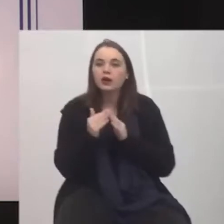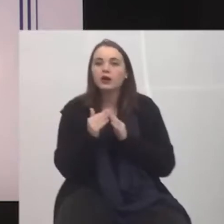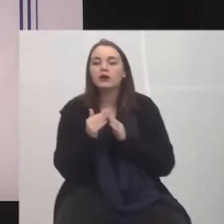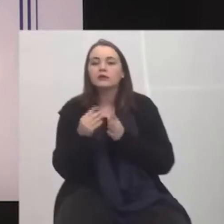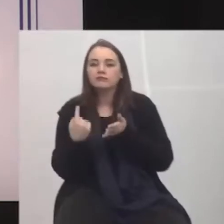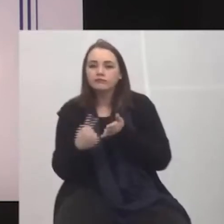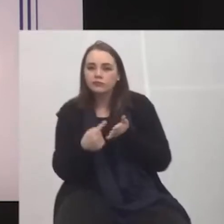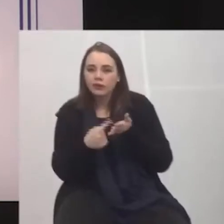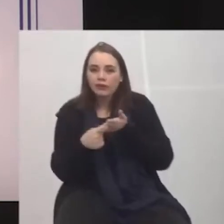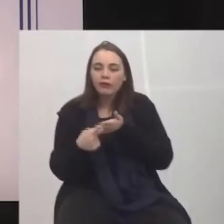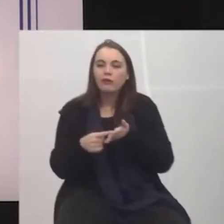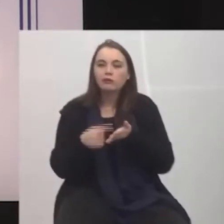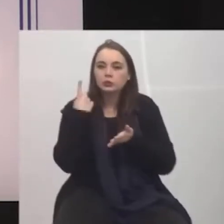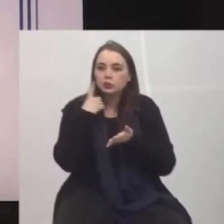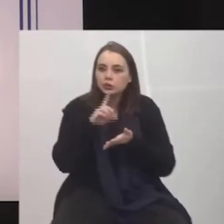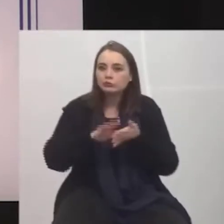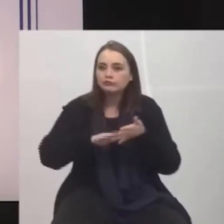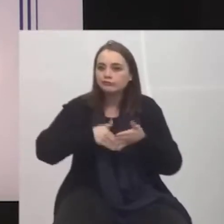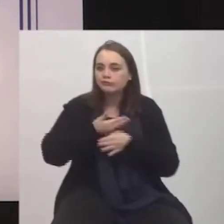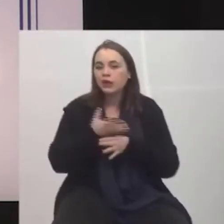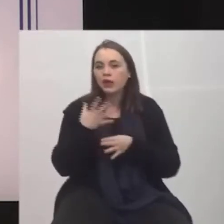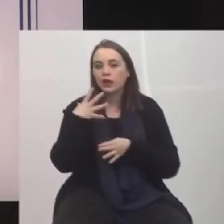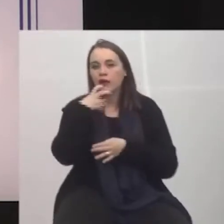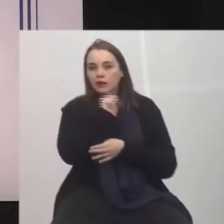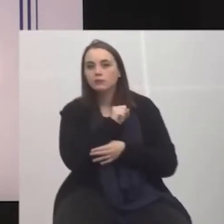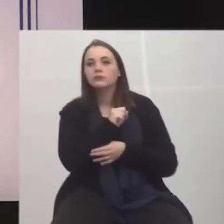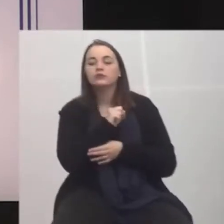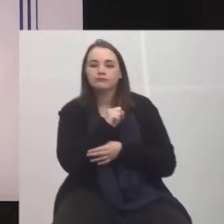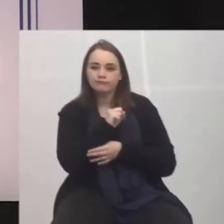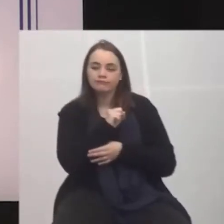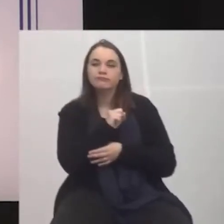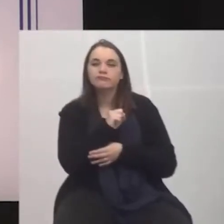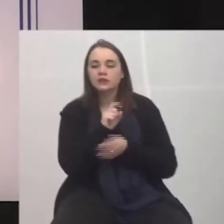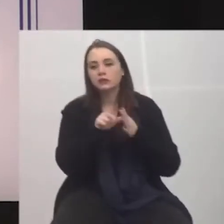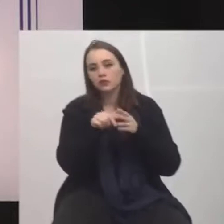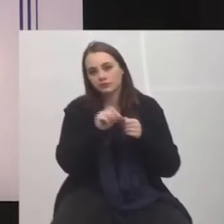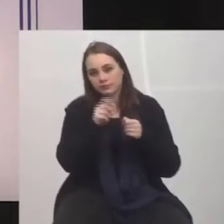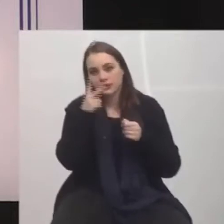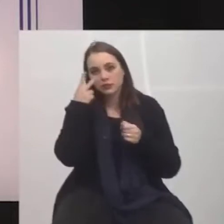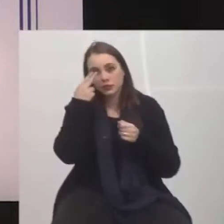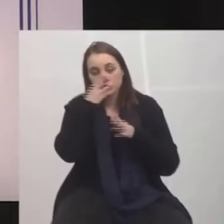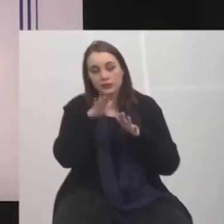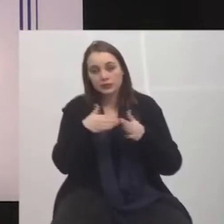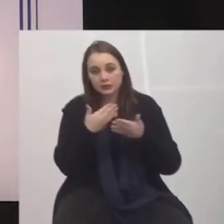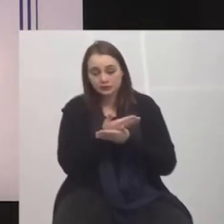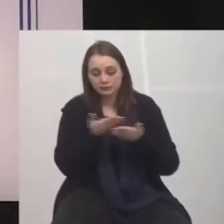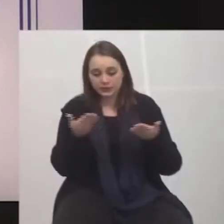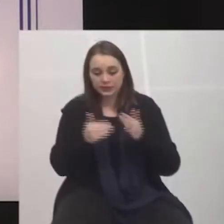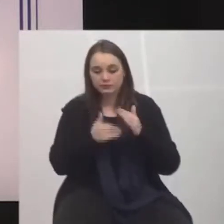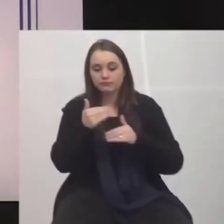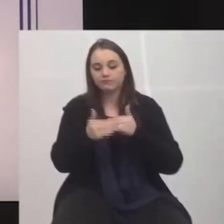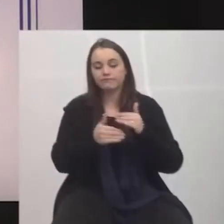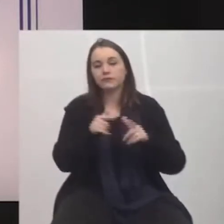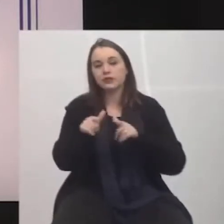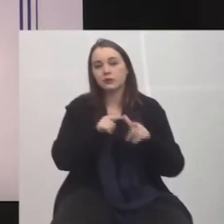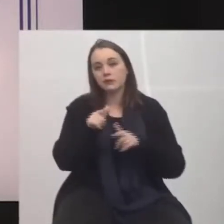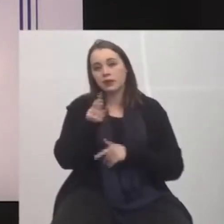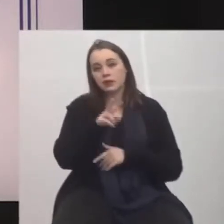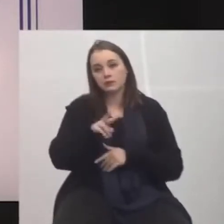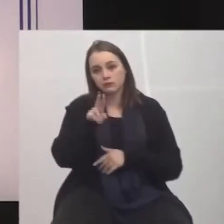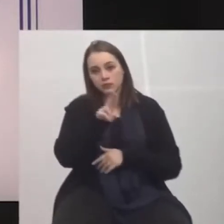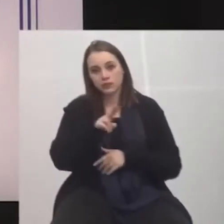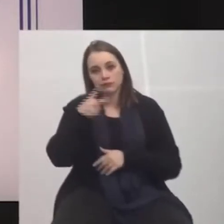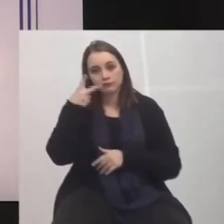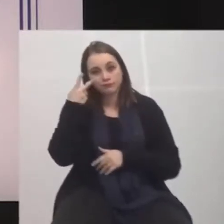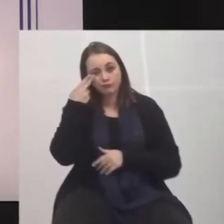de forma mais rápida e ágil possível, né? Então, os procedimentos oftalmológicos estão